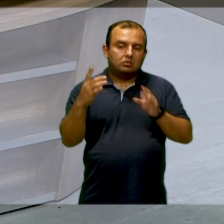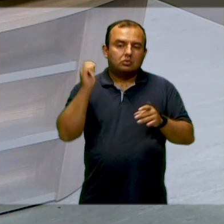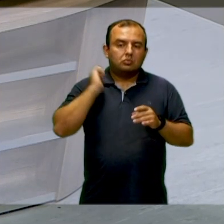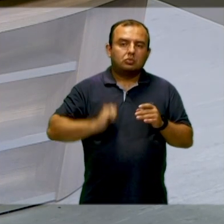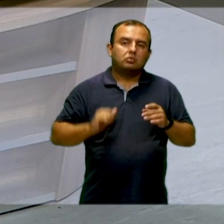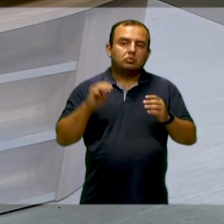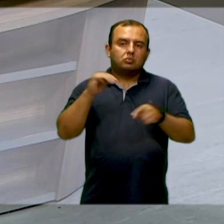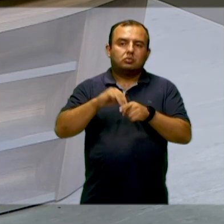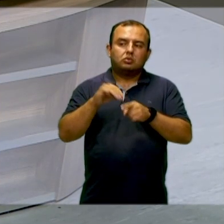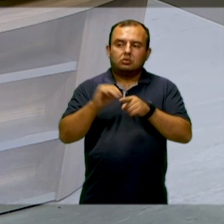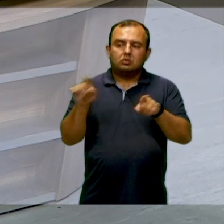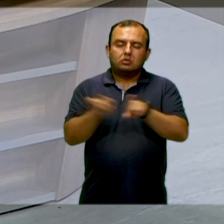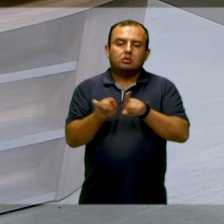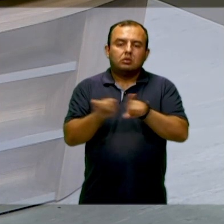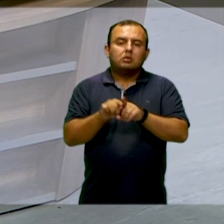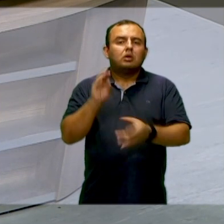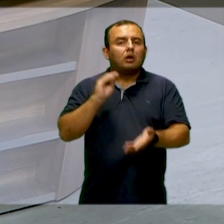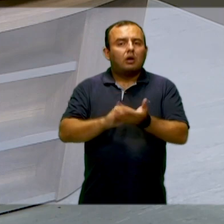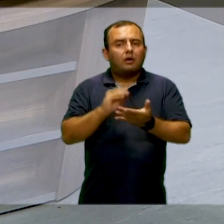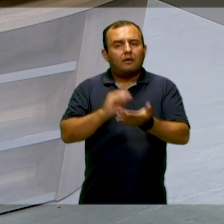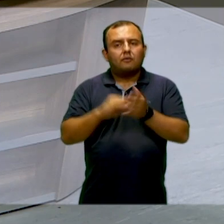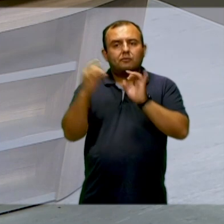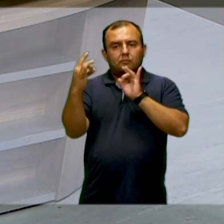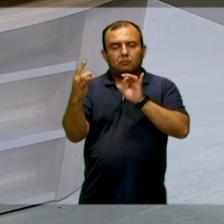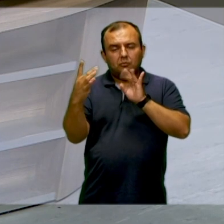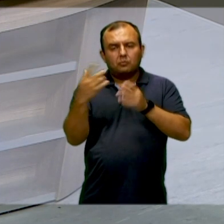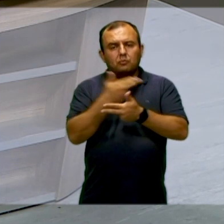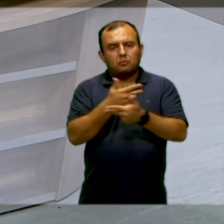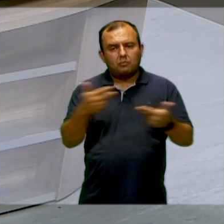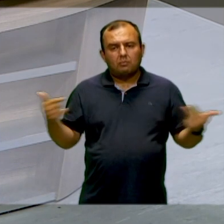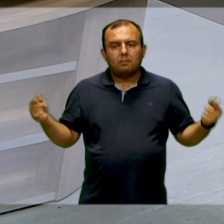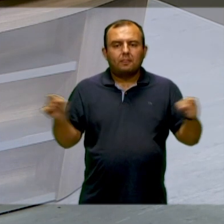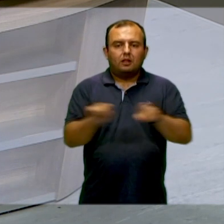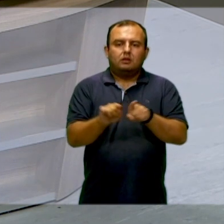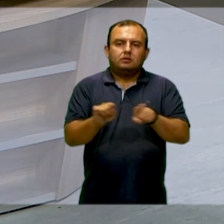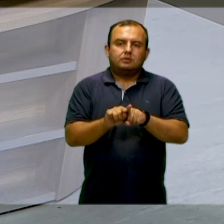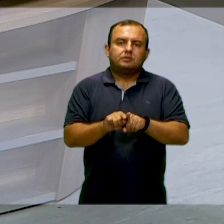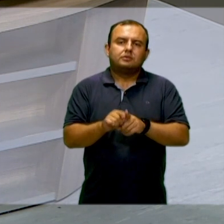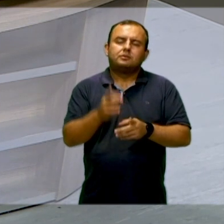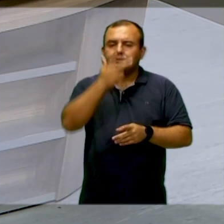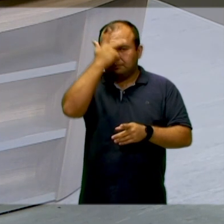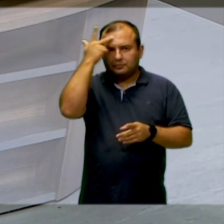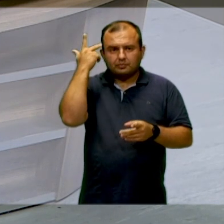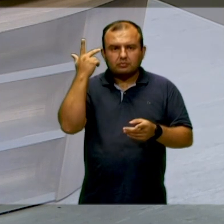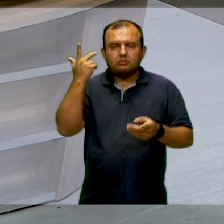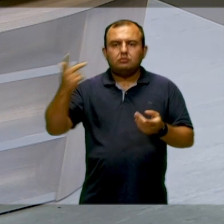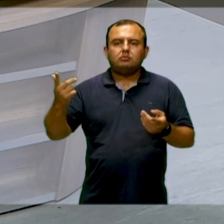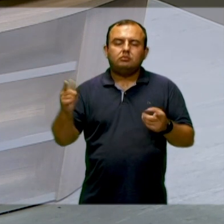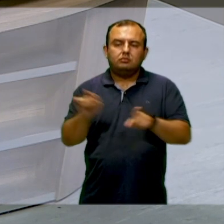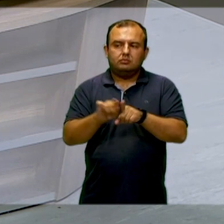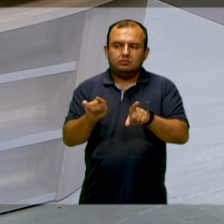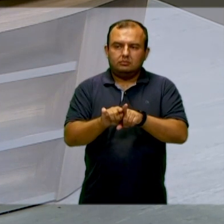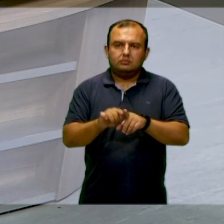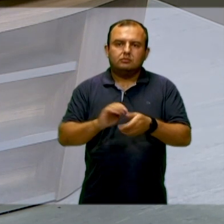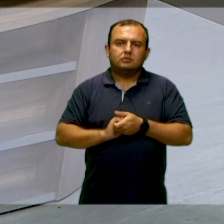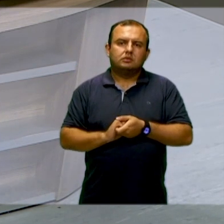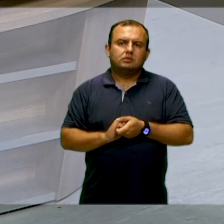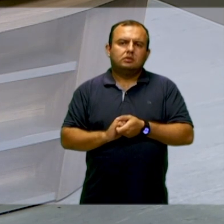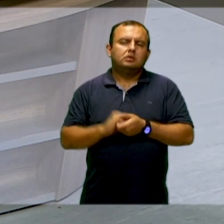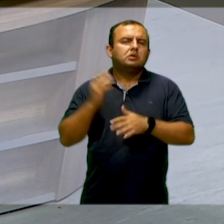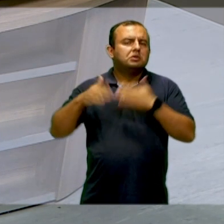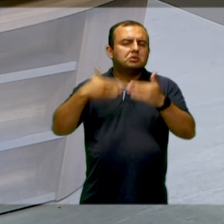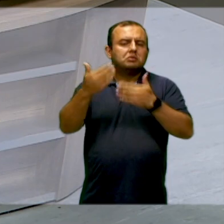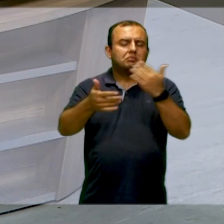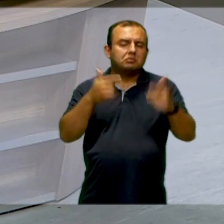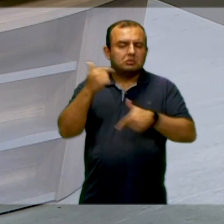E a gente viu não só a falta de contraprestação para muita coisa, como pessoas recebendo e não se vinculando assim o trabalho